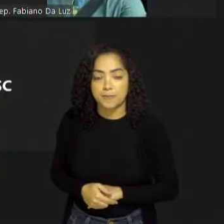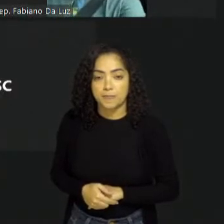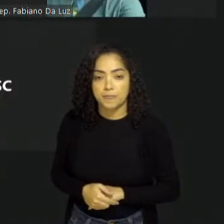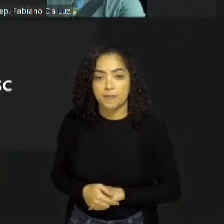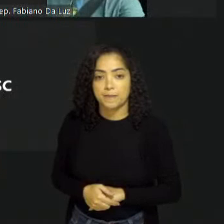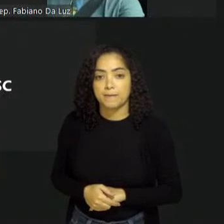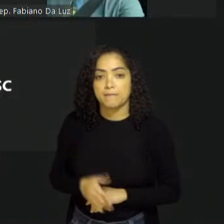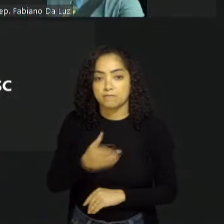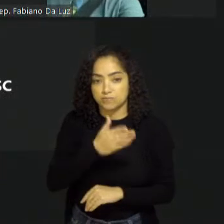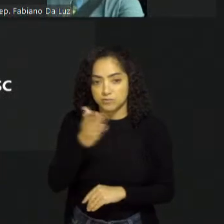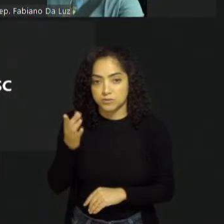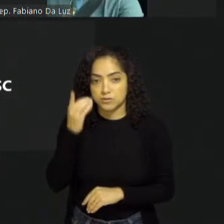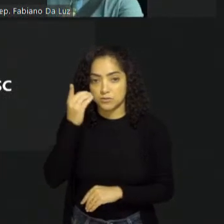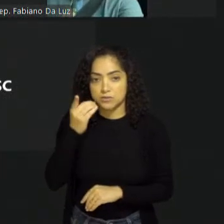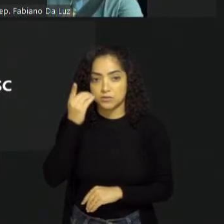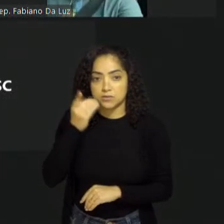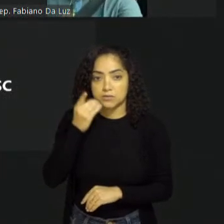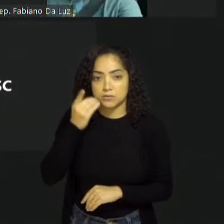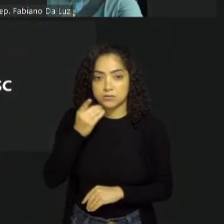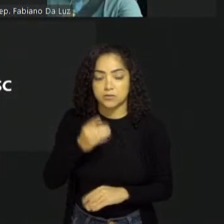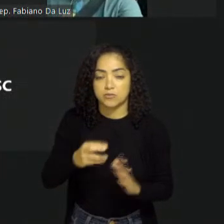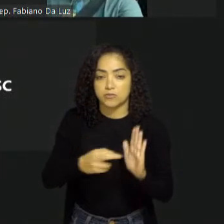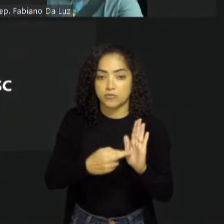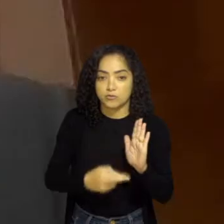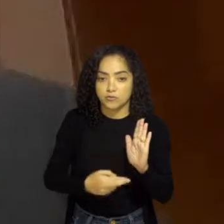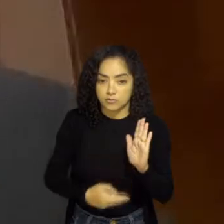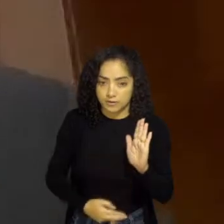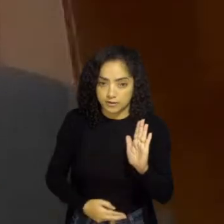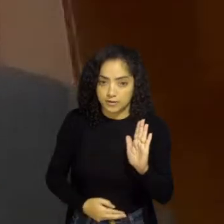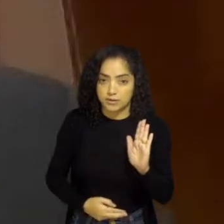Senhoras e senhores deputados, eu sou o relator, eu fui o relator